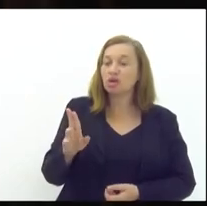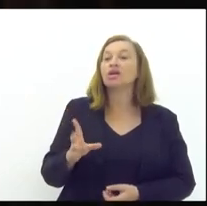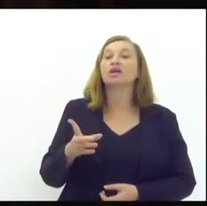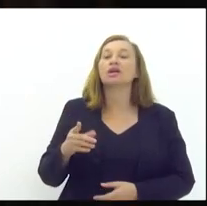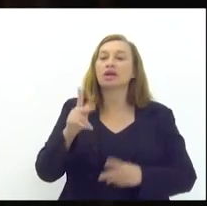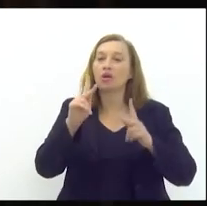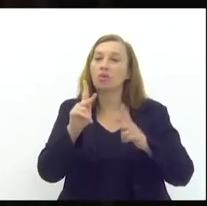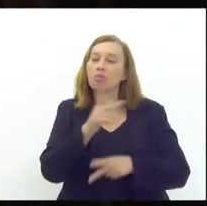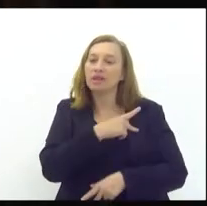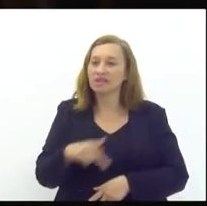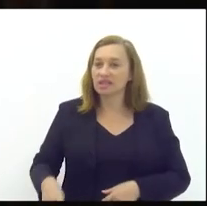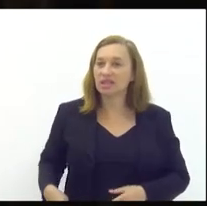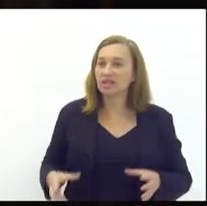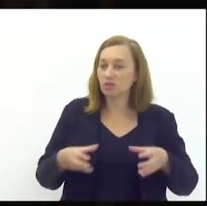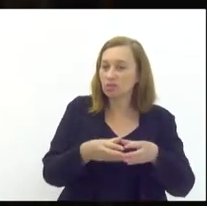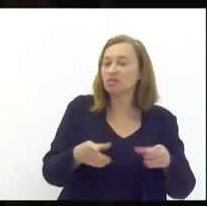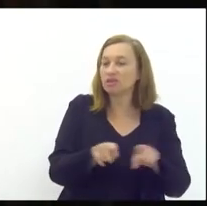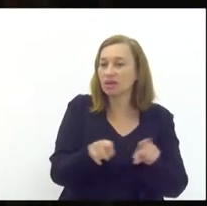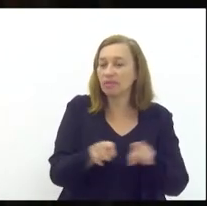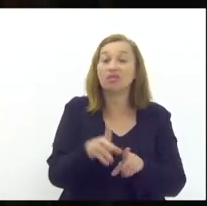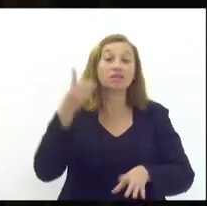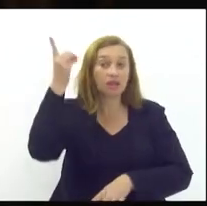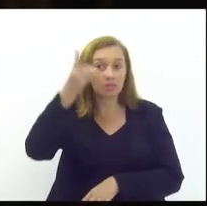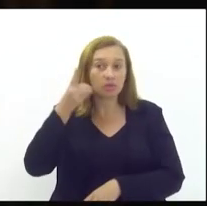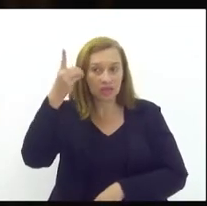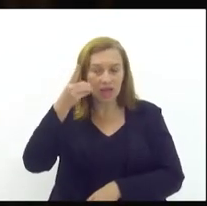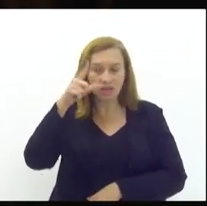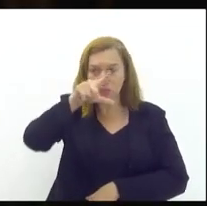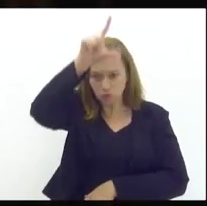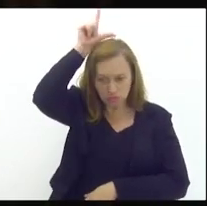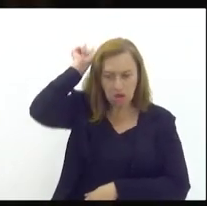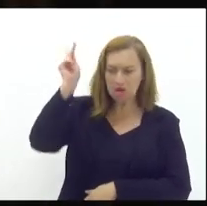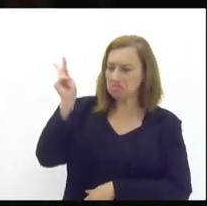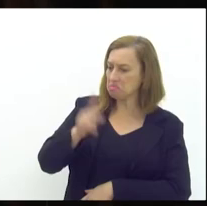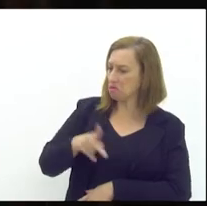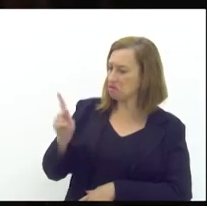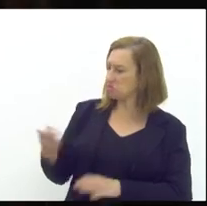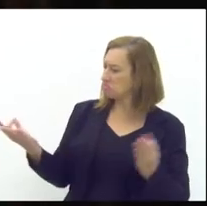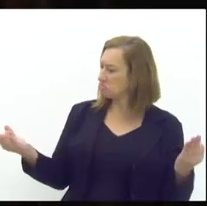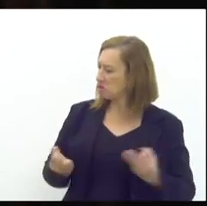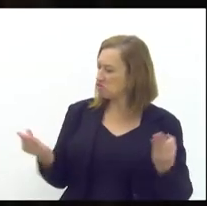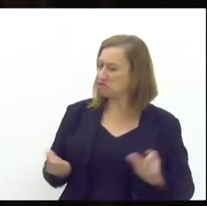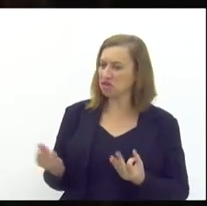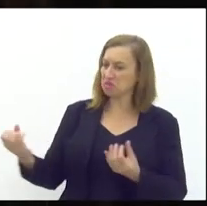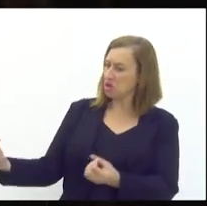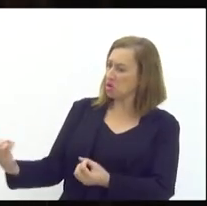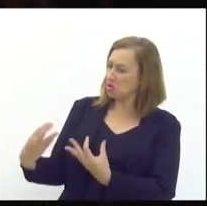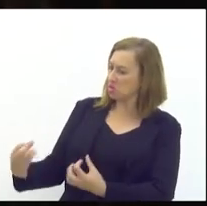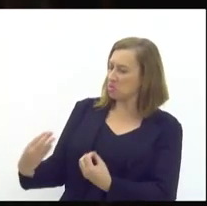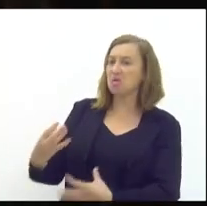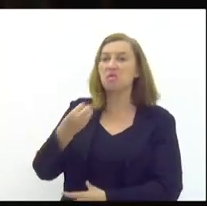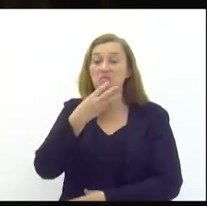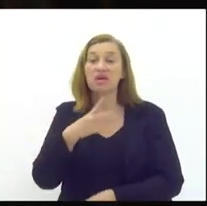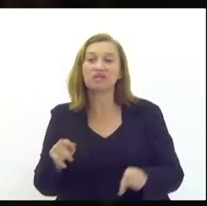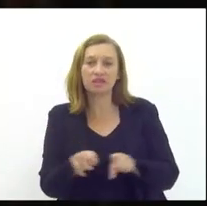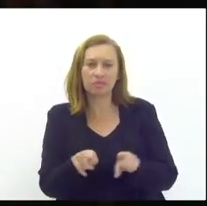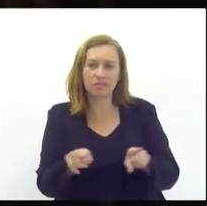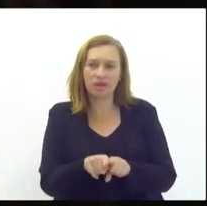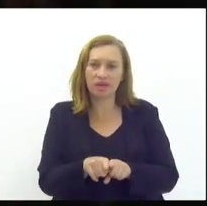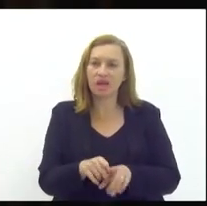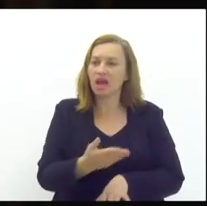deixar de me referir a ele e o Deputado Luiz Paulo que deu uma aula né aprendi muito hoje sem citar O querido gaiger